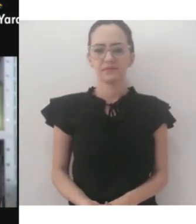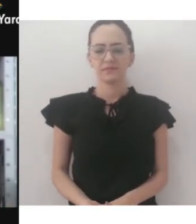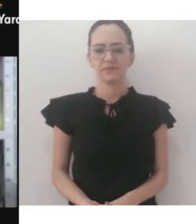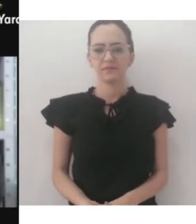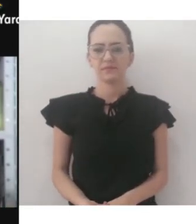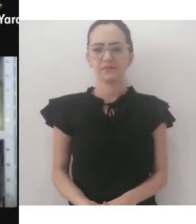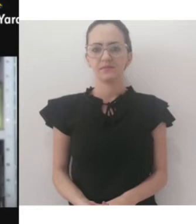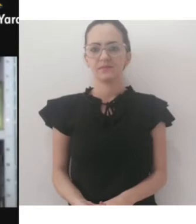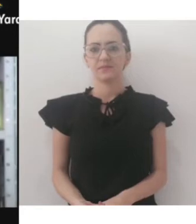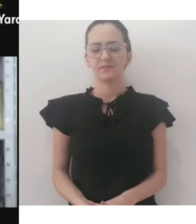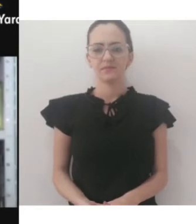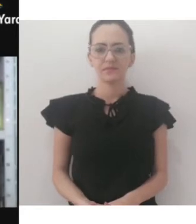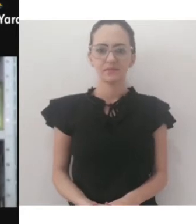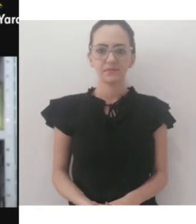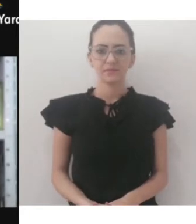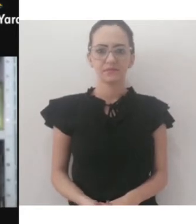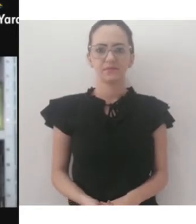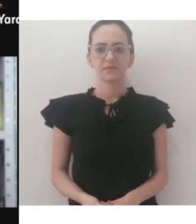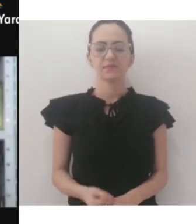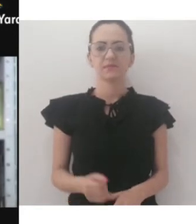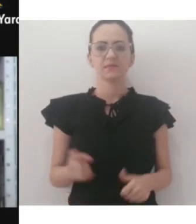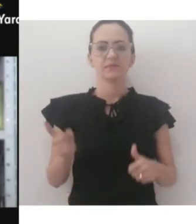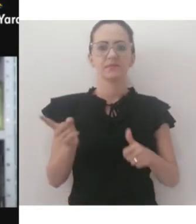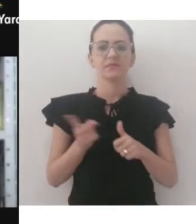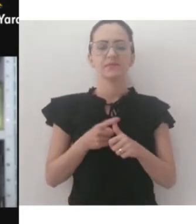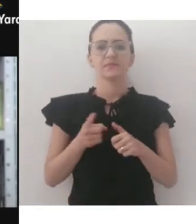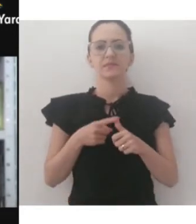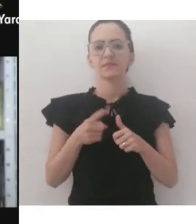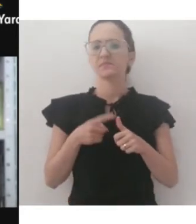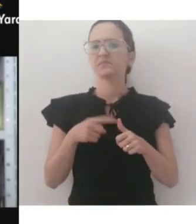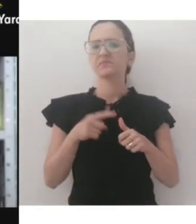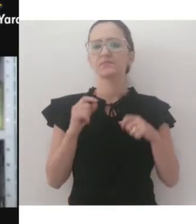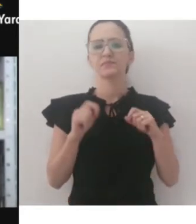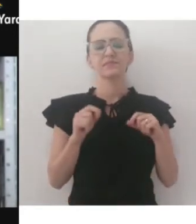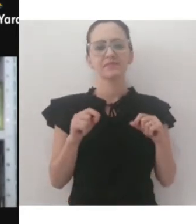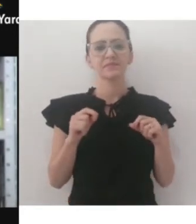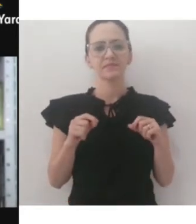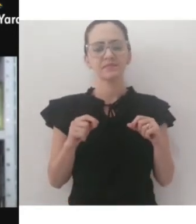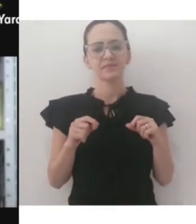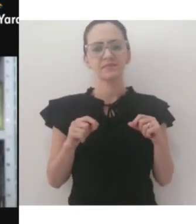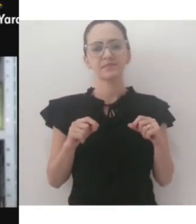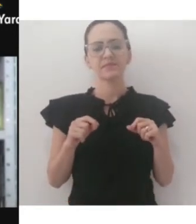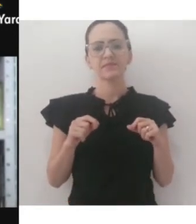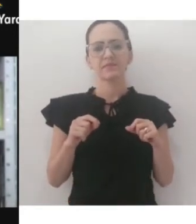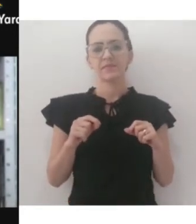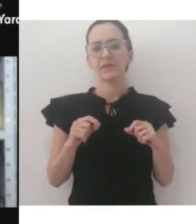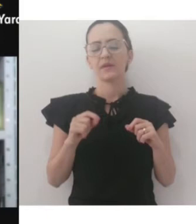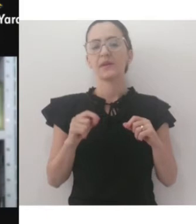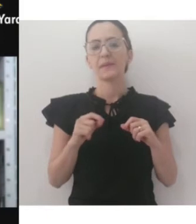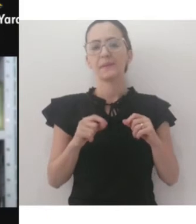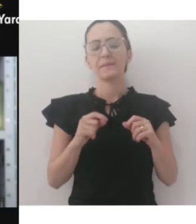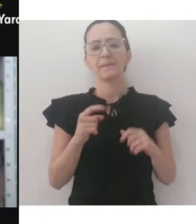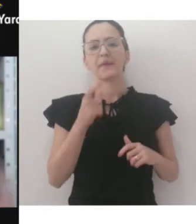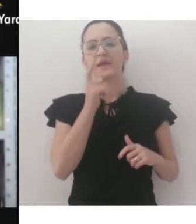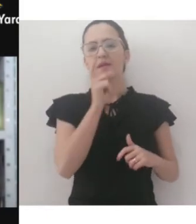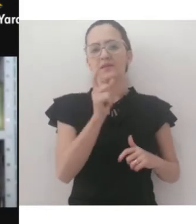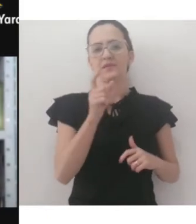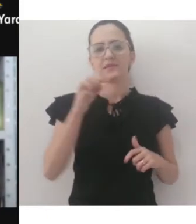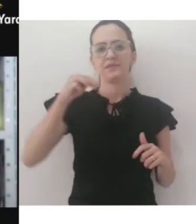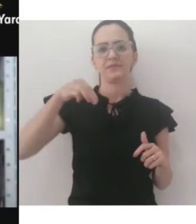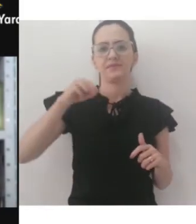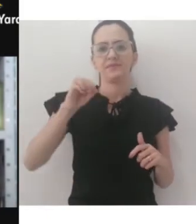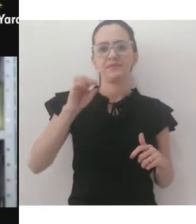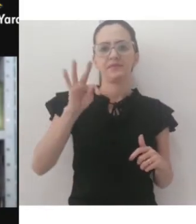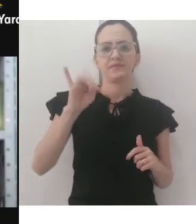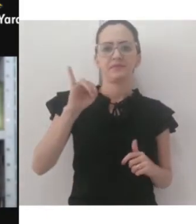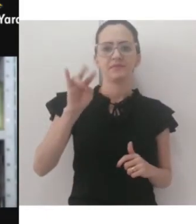Pronto, ó, o primeiro passo para nós pensarmos sobre essa questão, a gente pode estar pensando justamente sobre a